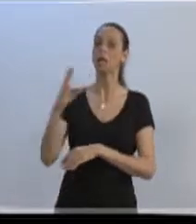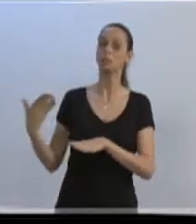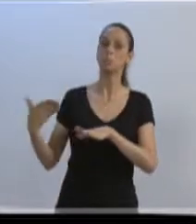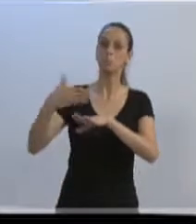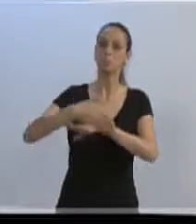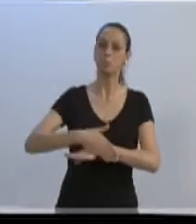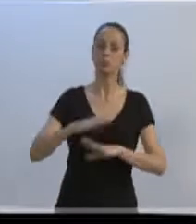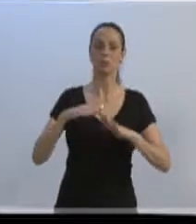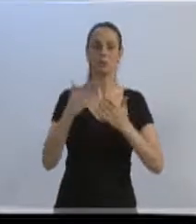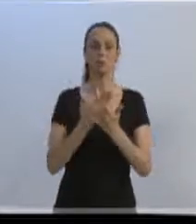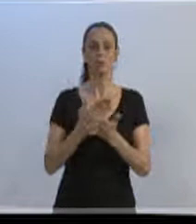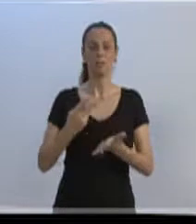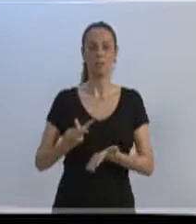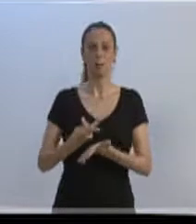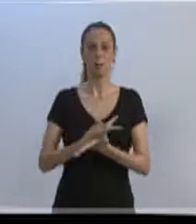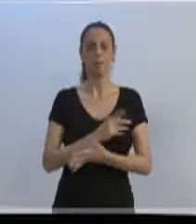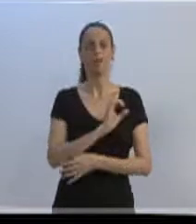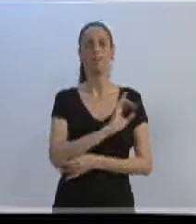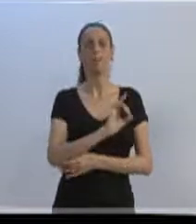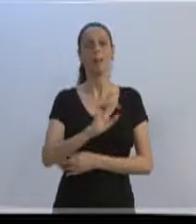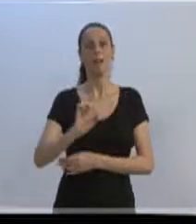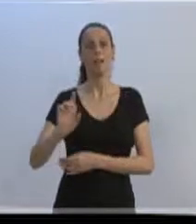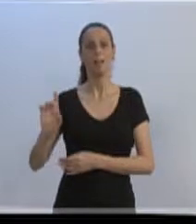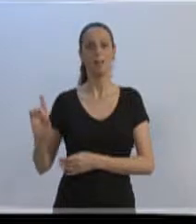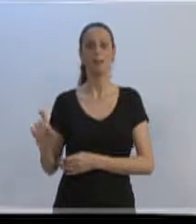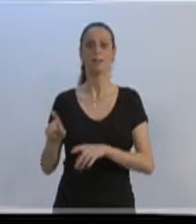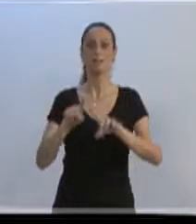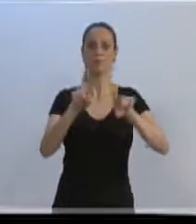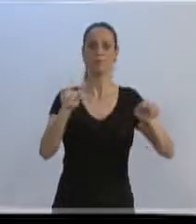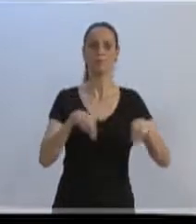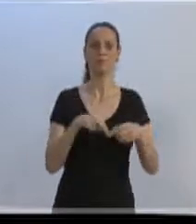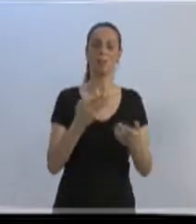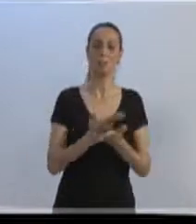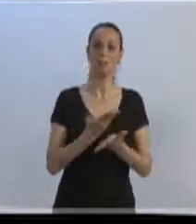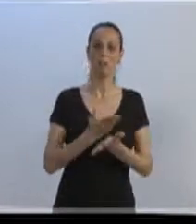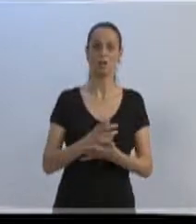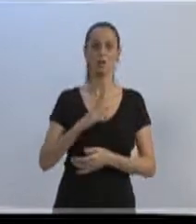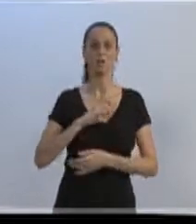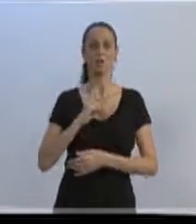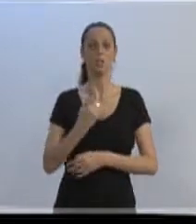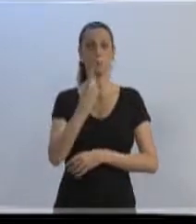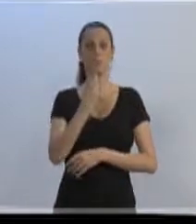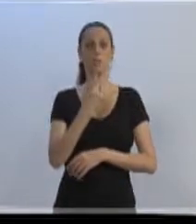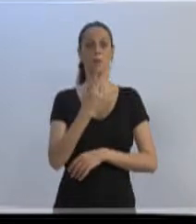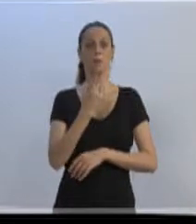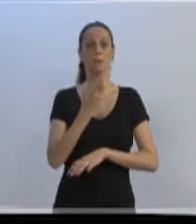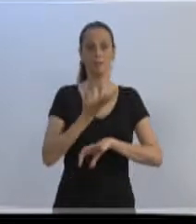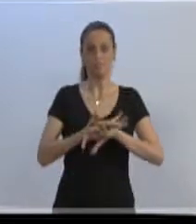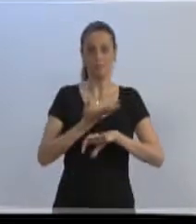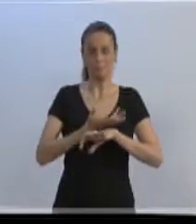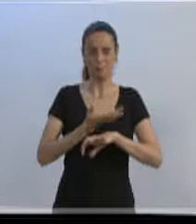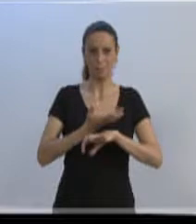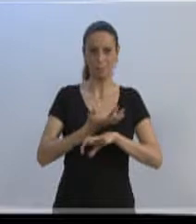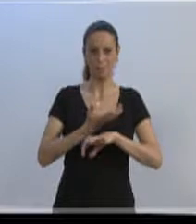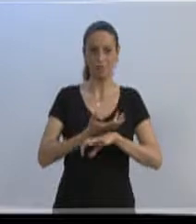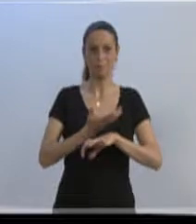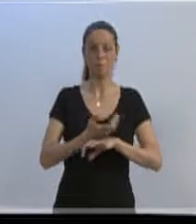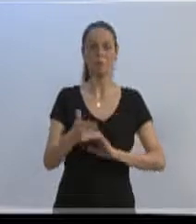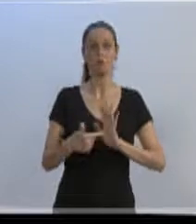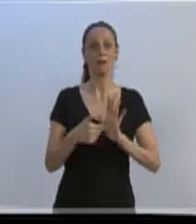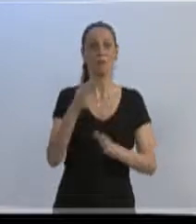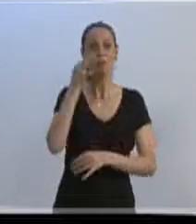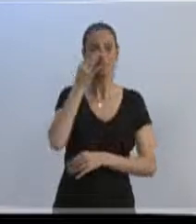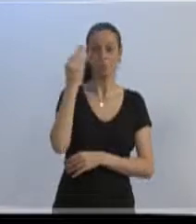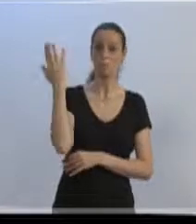por aquele evento cada sala de aula tinha uma matéria de da realidade do